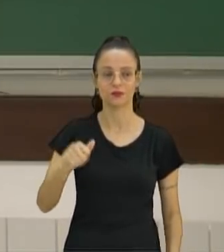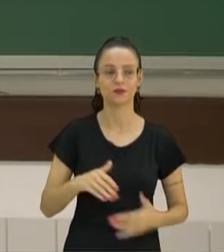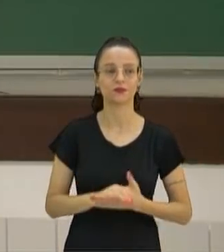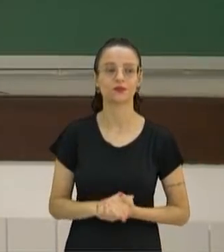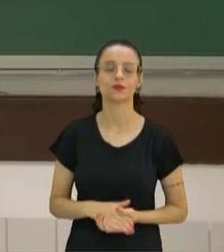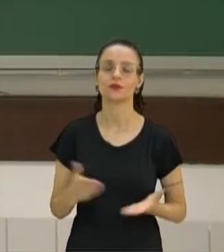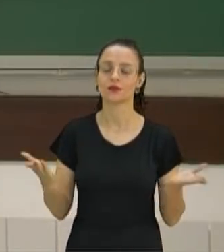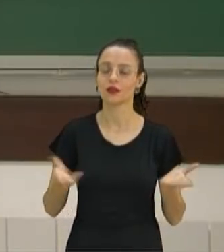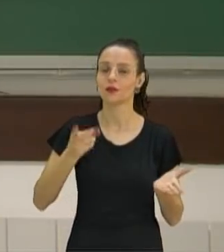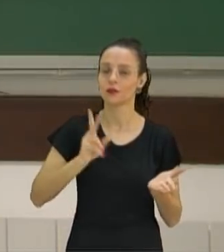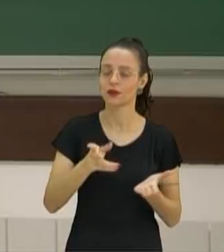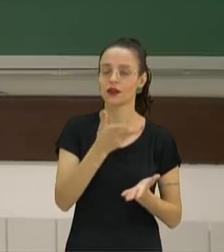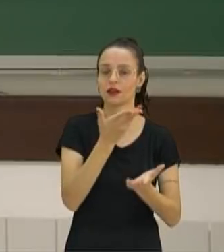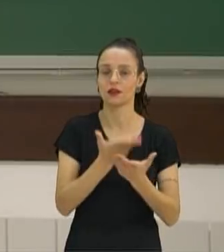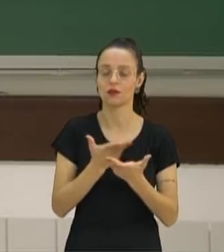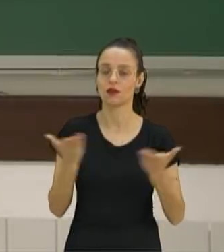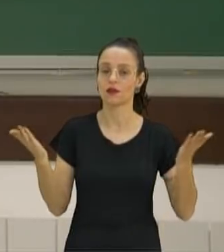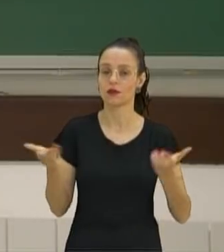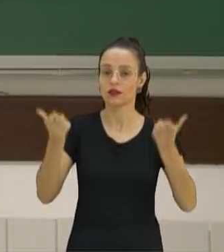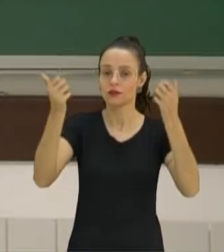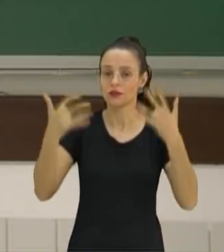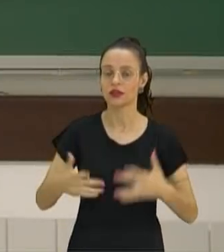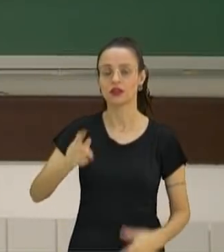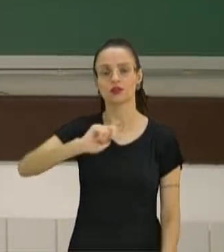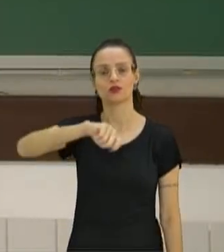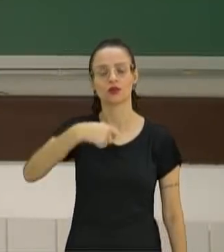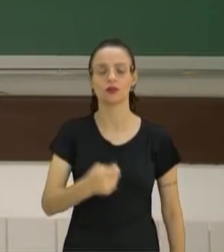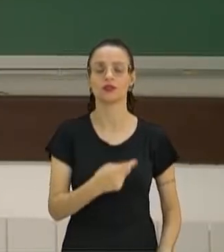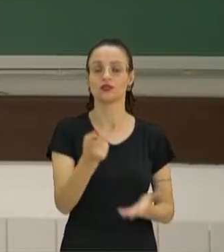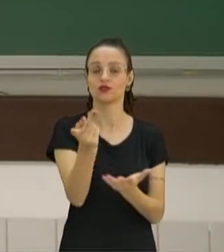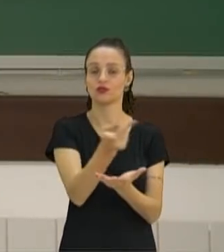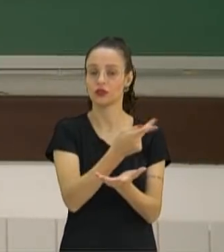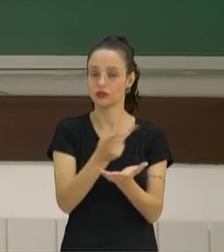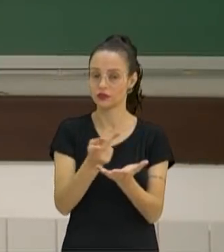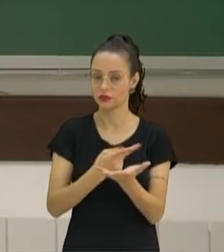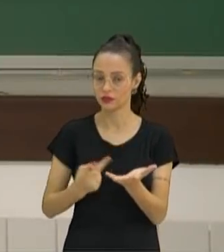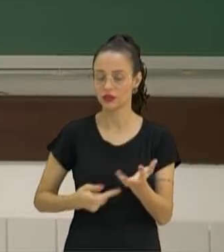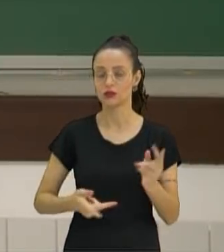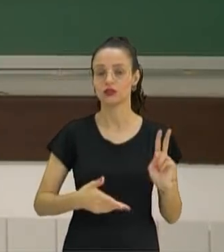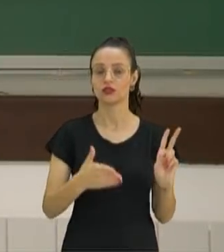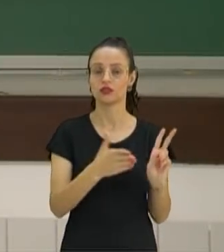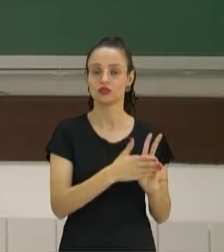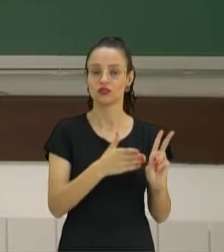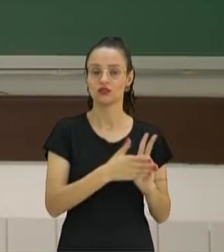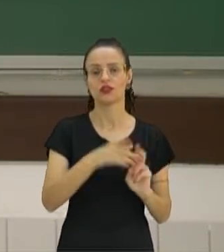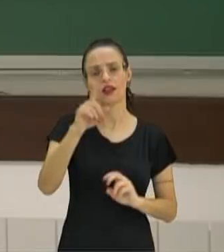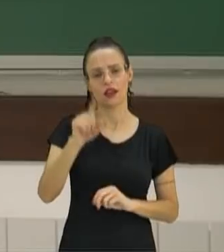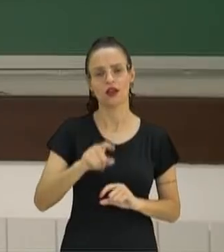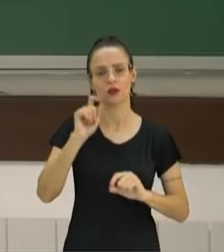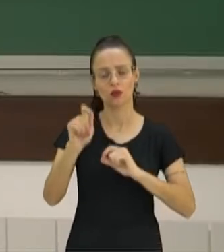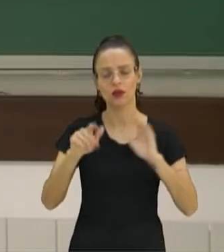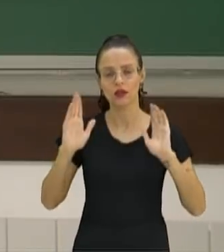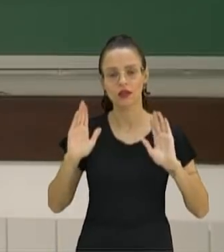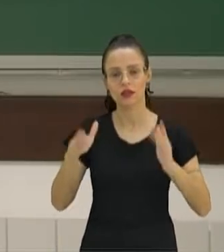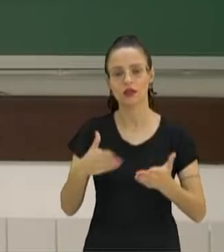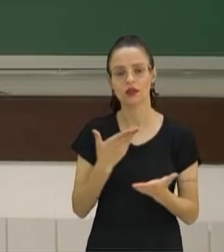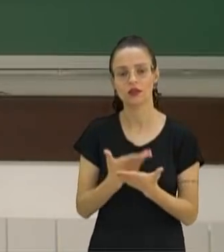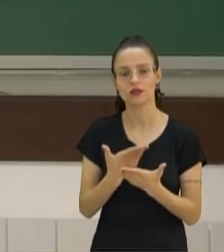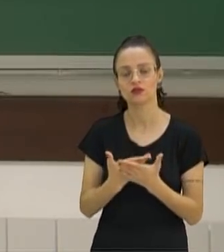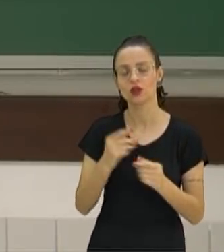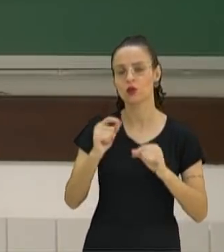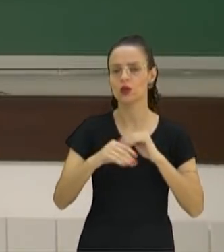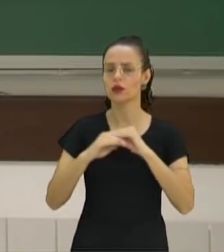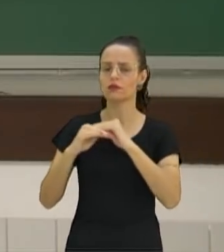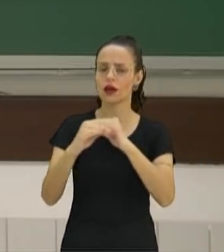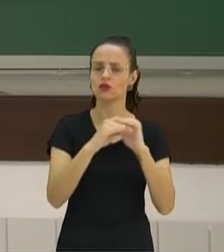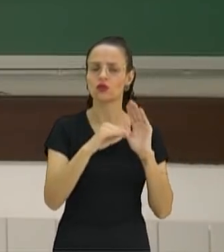aula. Agora nós chegamos na parte dos desenhos indígenas, que é a parte que a gente vai começar a estudar as